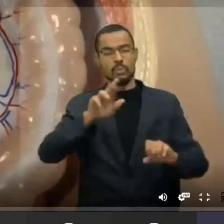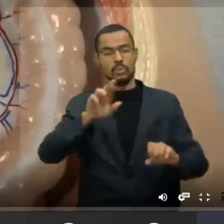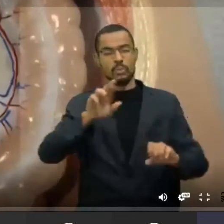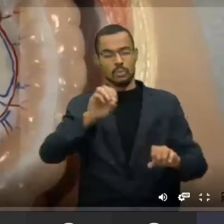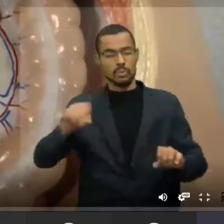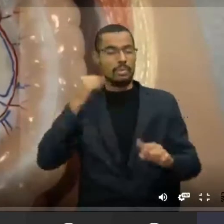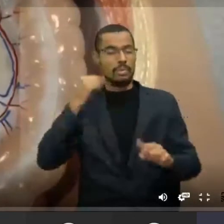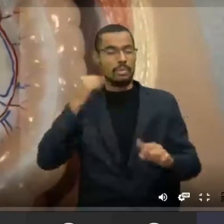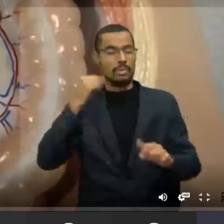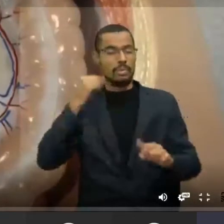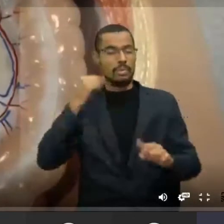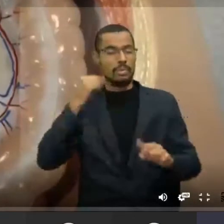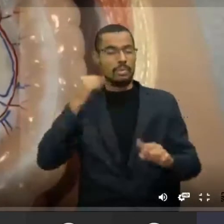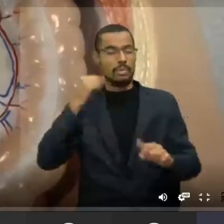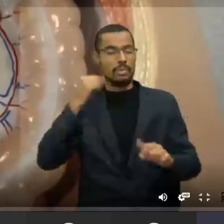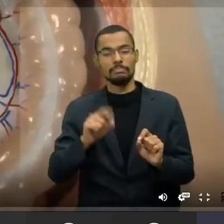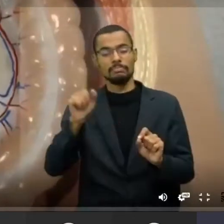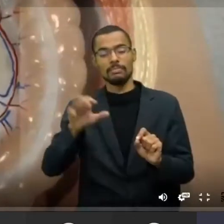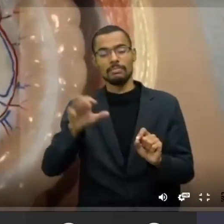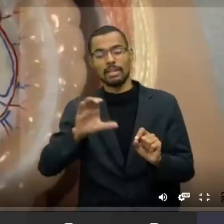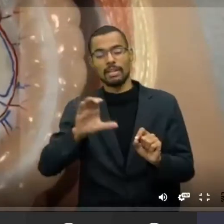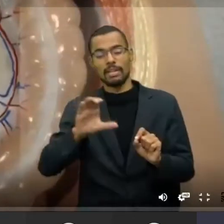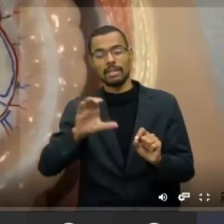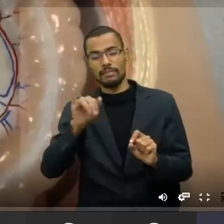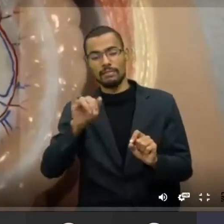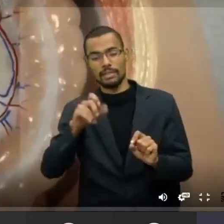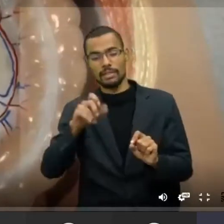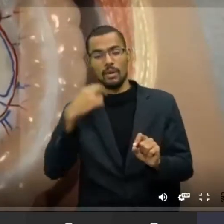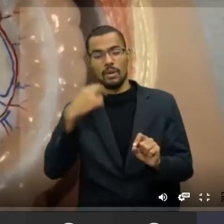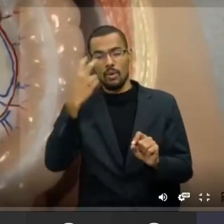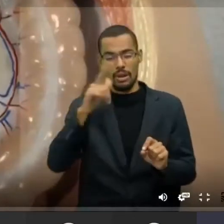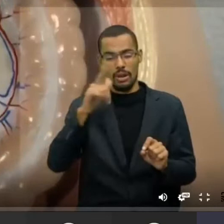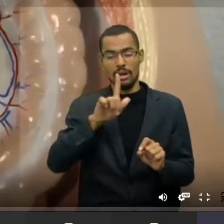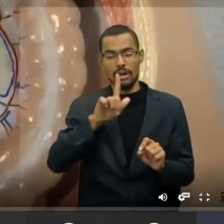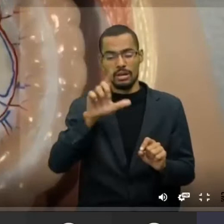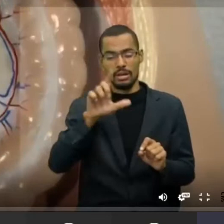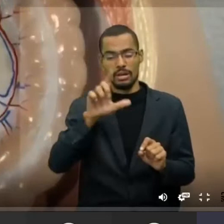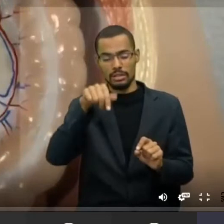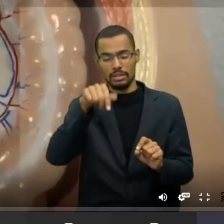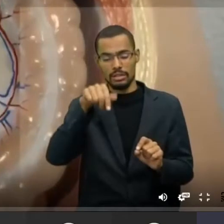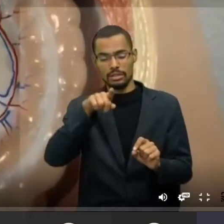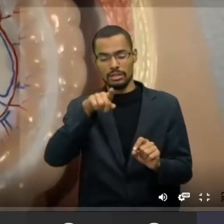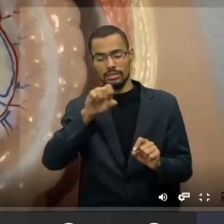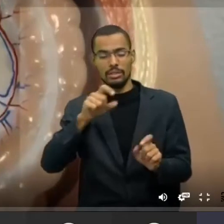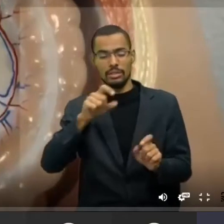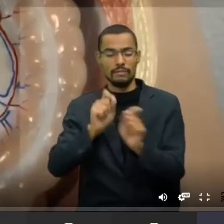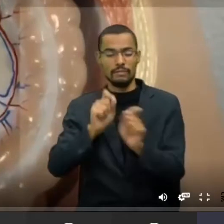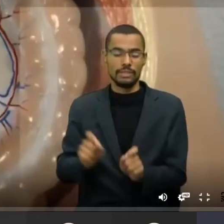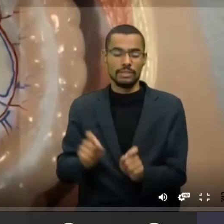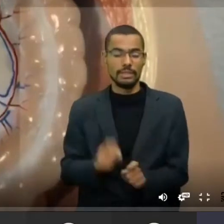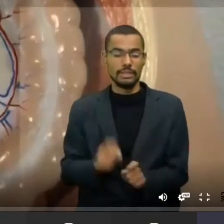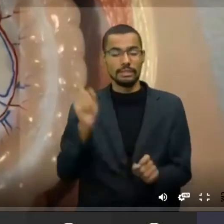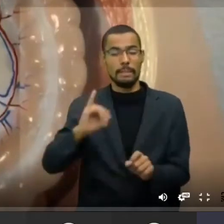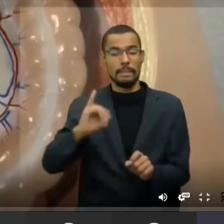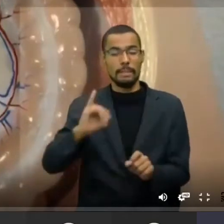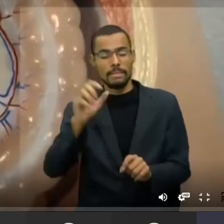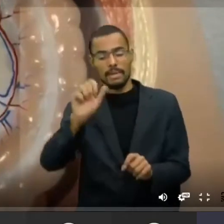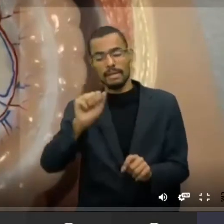esses são os órgãos, as estruturas oral, com as suas glândulas que produzem as secreções